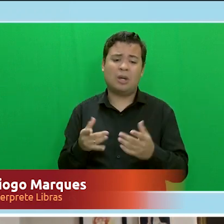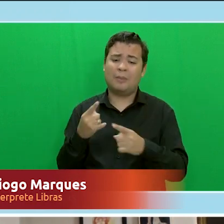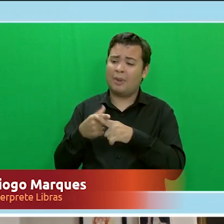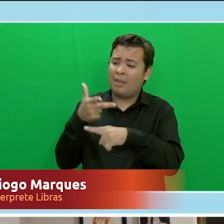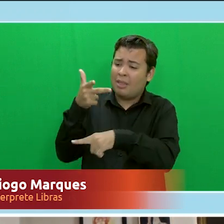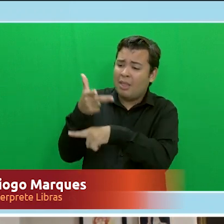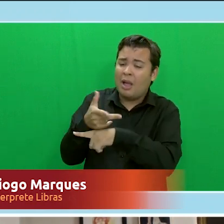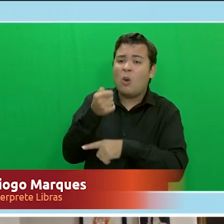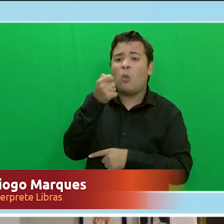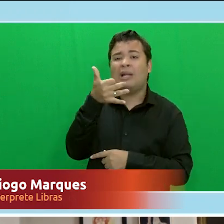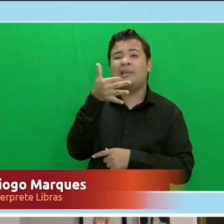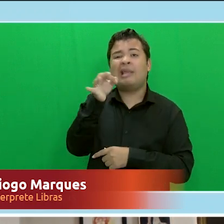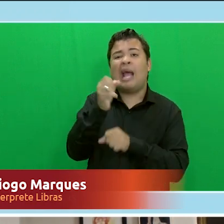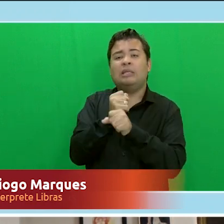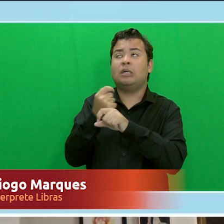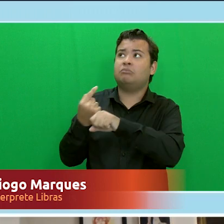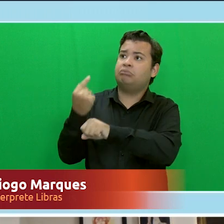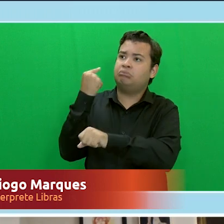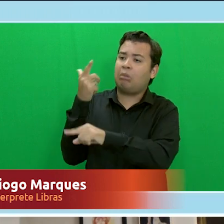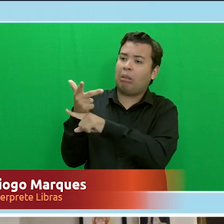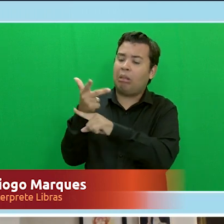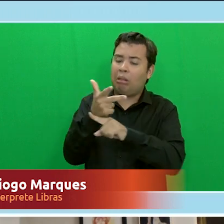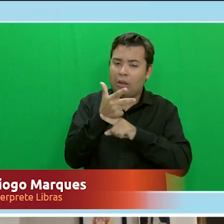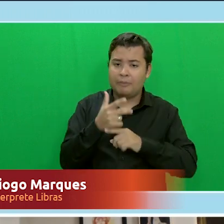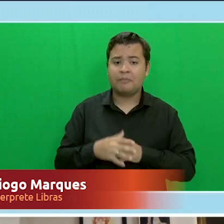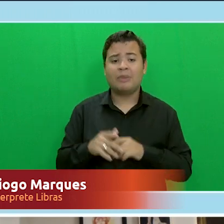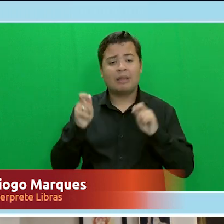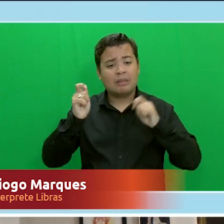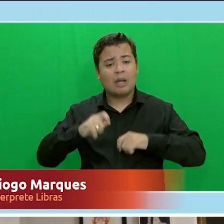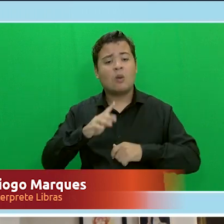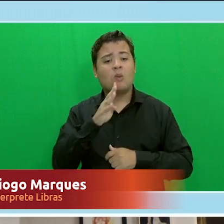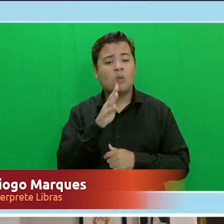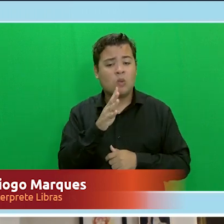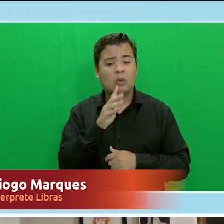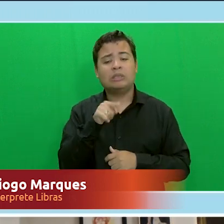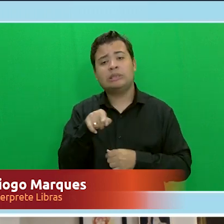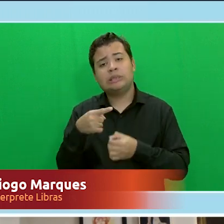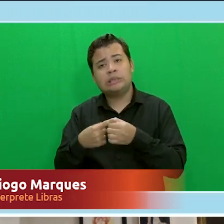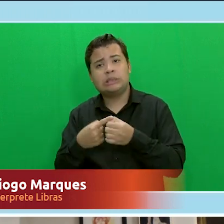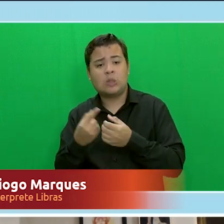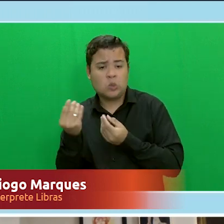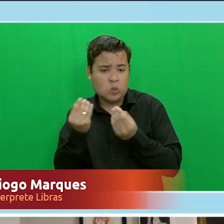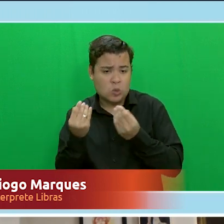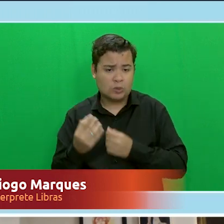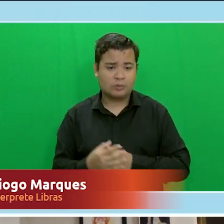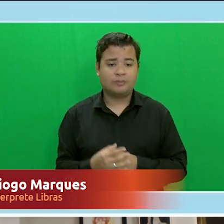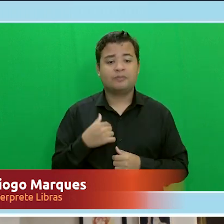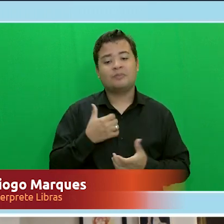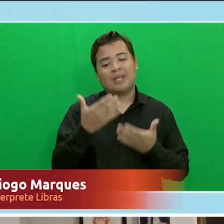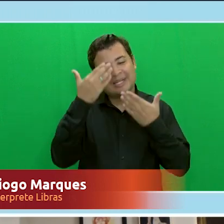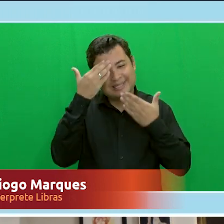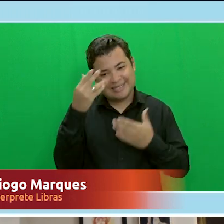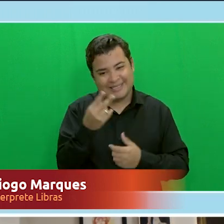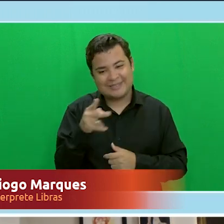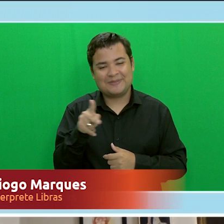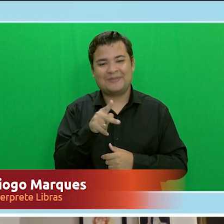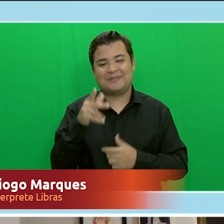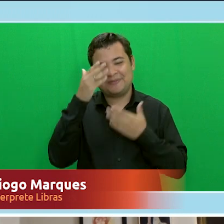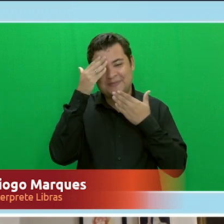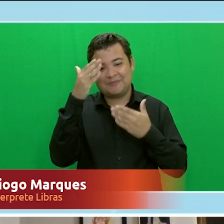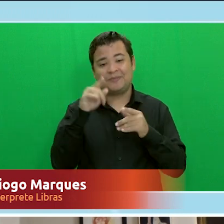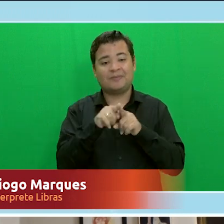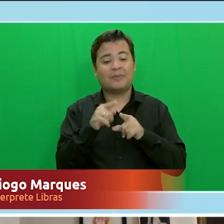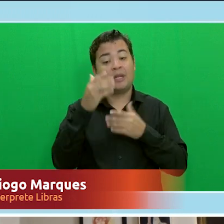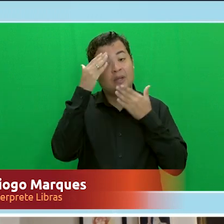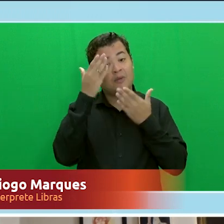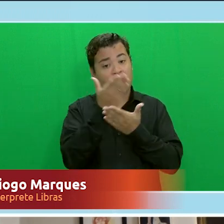gente gravou faz quase uma década, então é também um lugar para conhecer um pouco da cidade, da constituição dela. Agradeço novamente aos